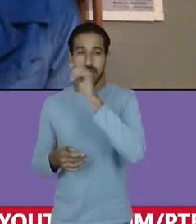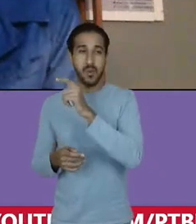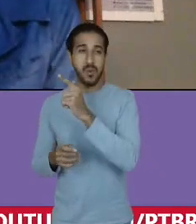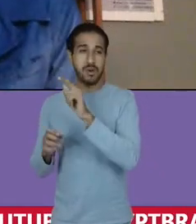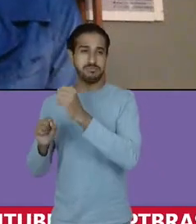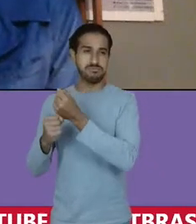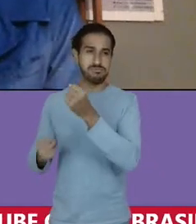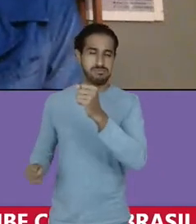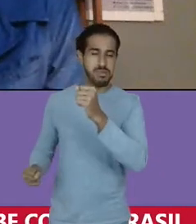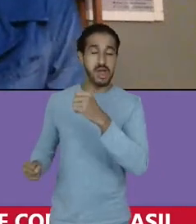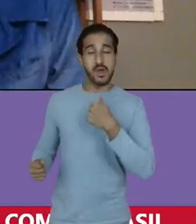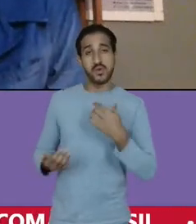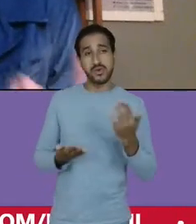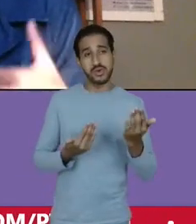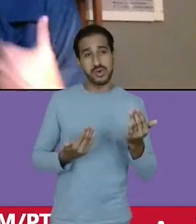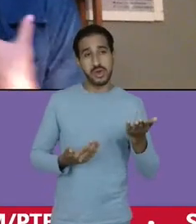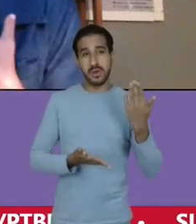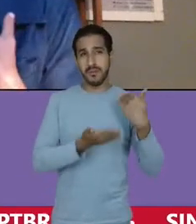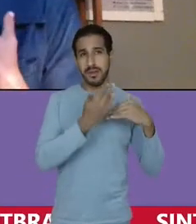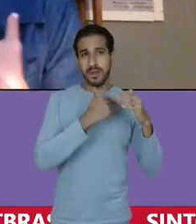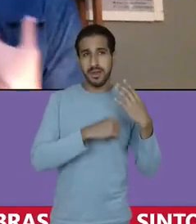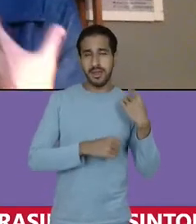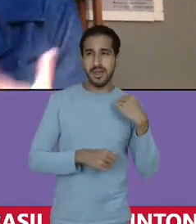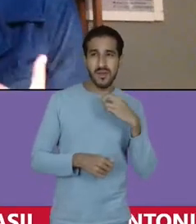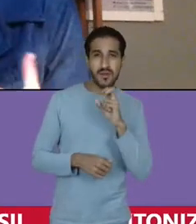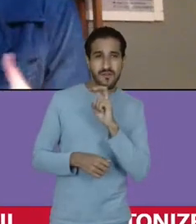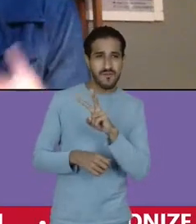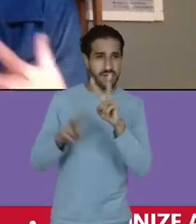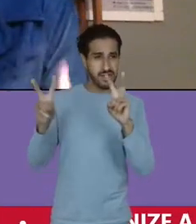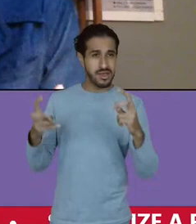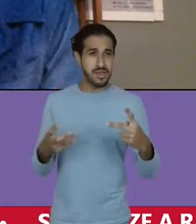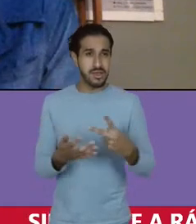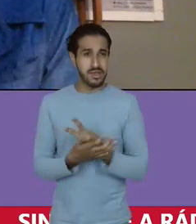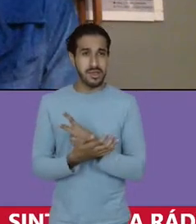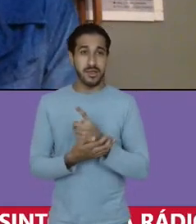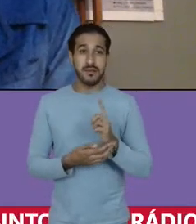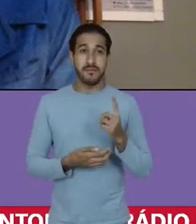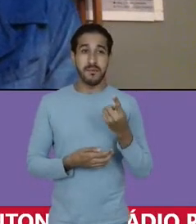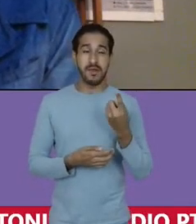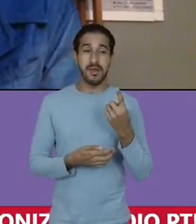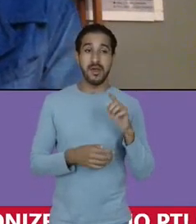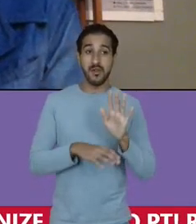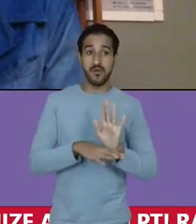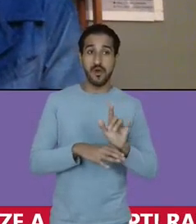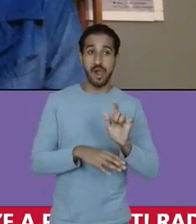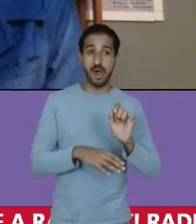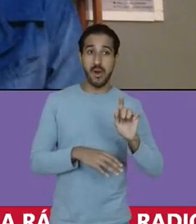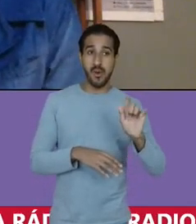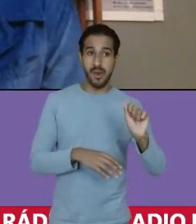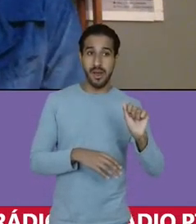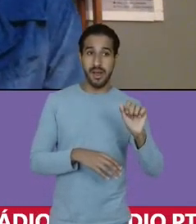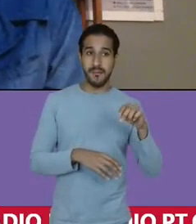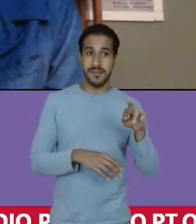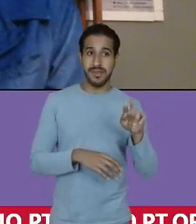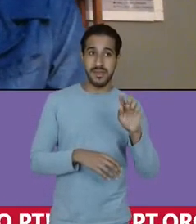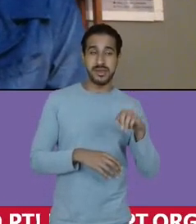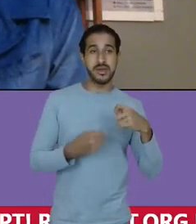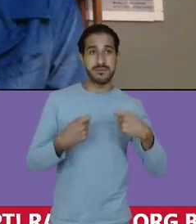jovem, nessa época, eu vi isso acontecer, assim, o primeiro longa que eu fui fazer, eu tinha